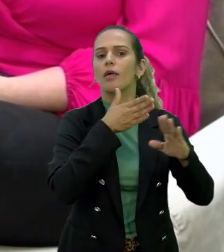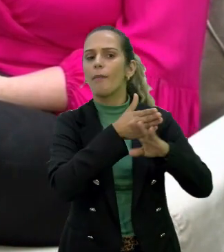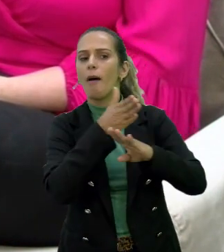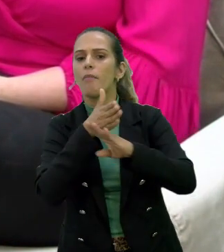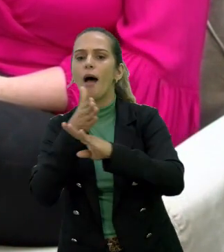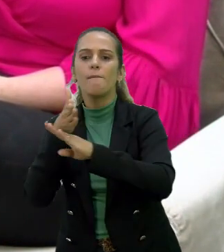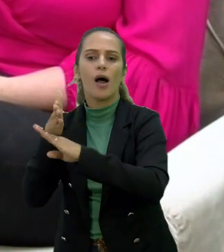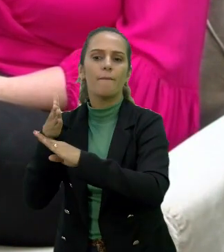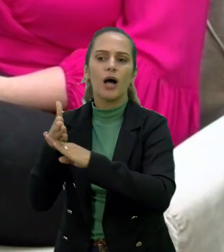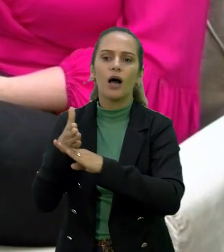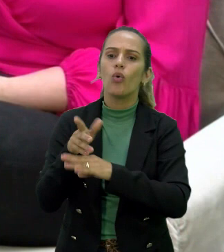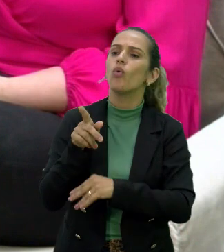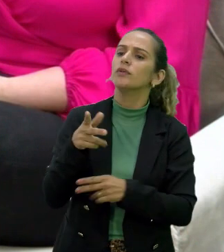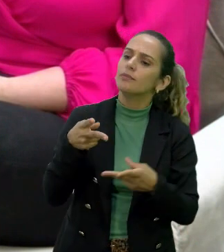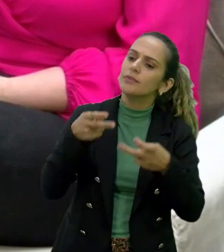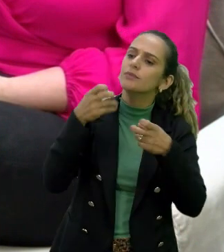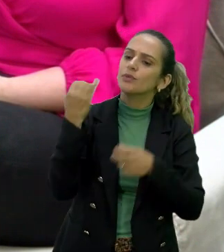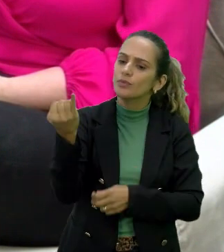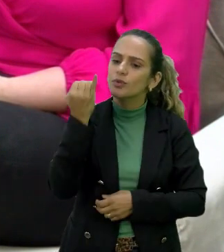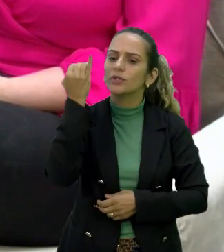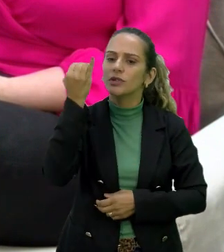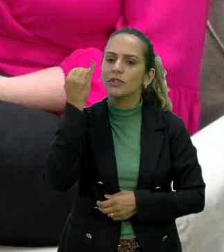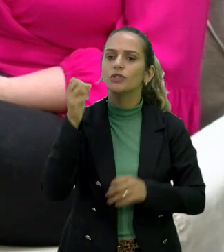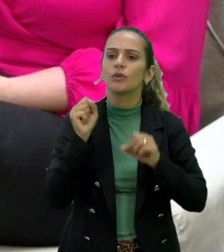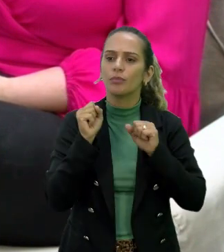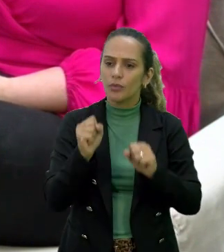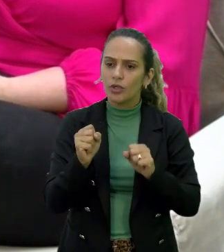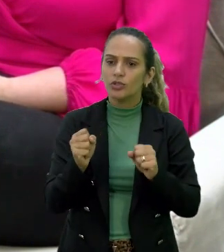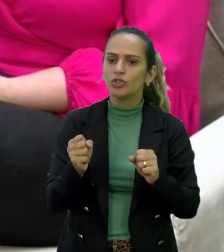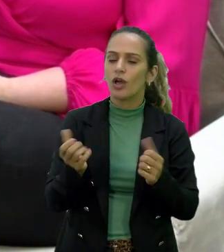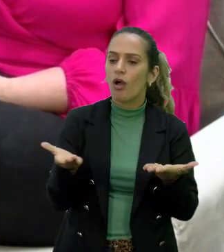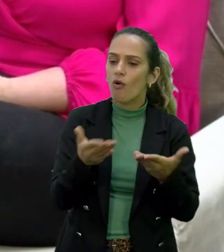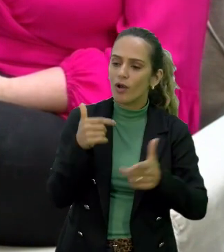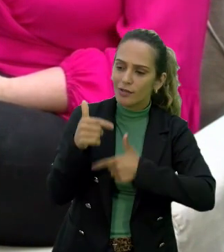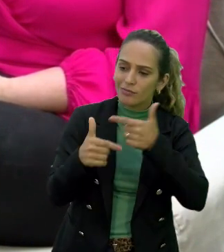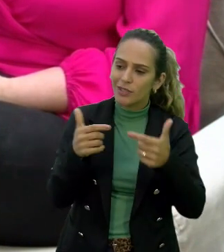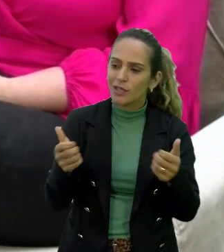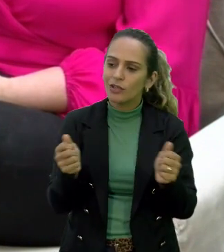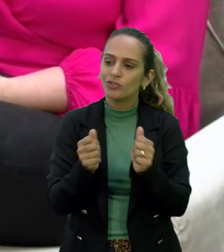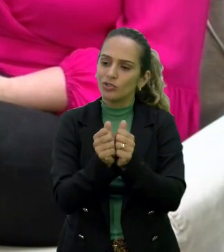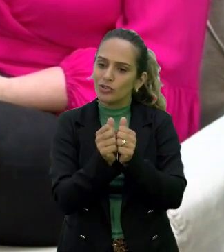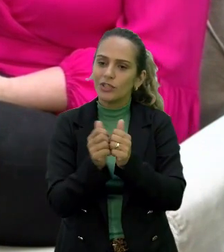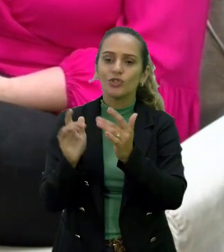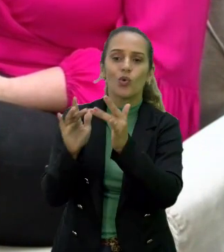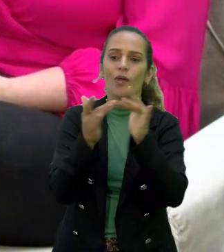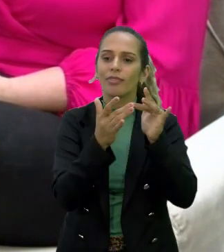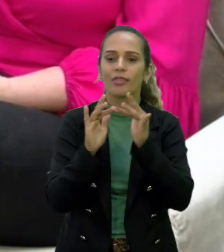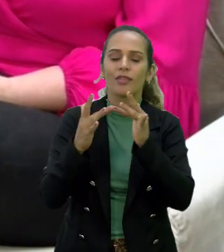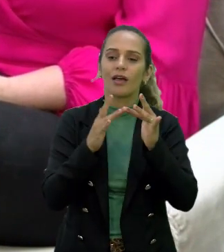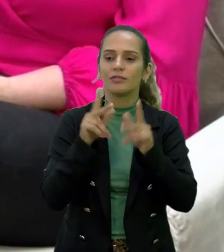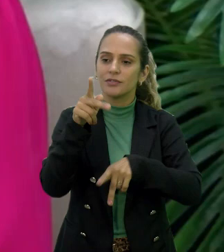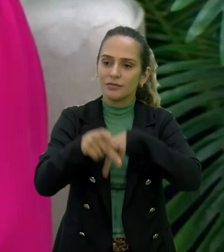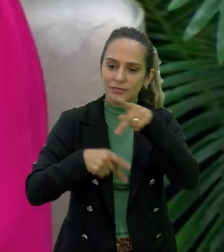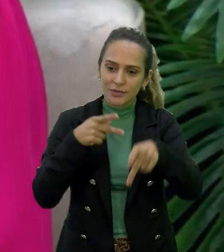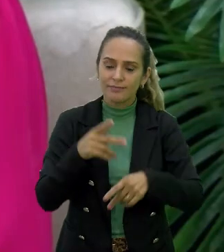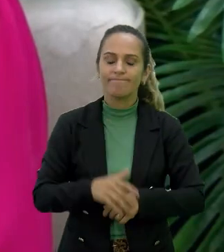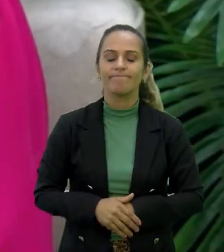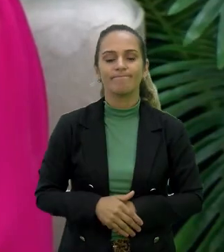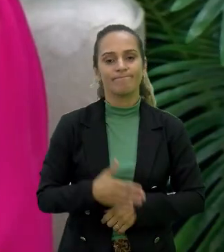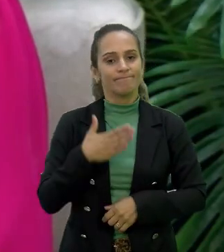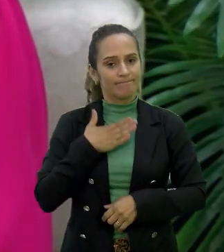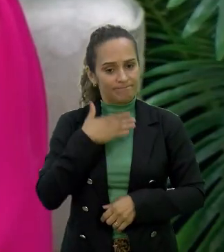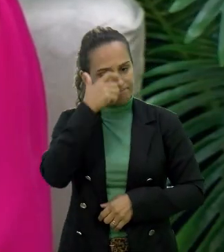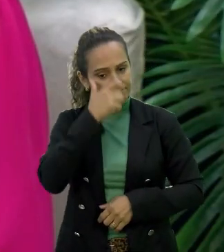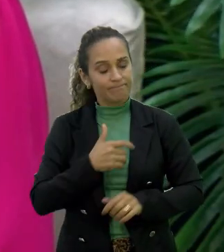O que que a senhora tirou de importante que pode ser trazer para o seu mandato nessa convivência com as pessoas então eu